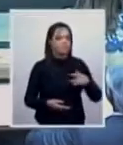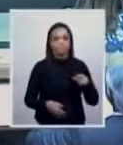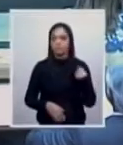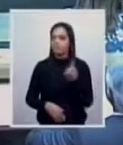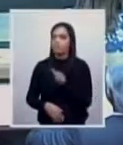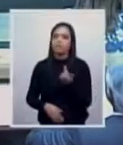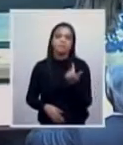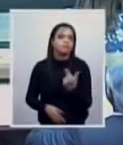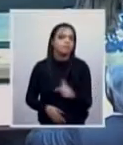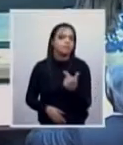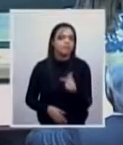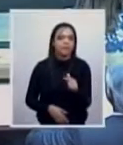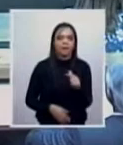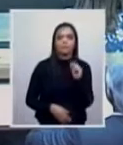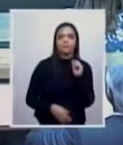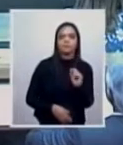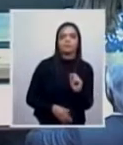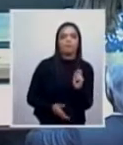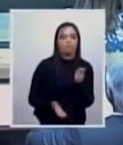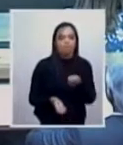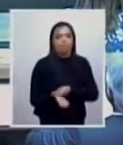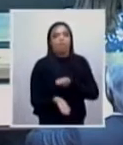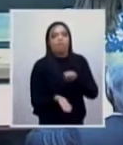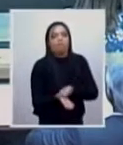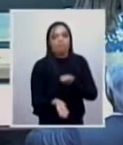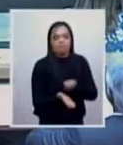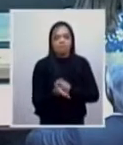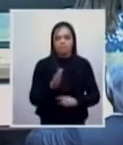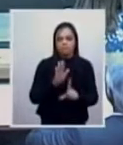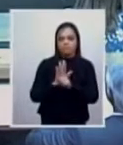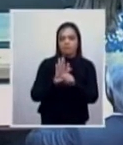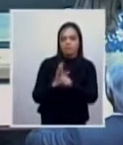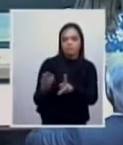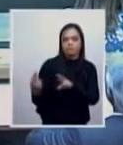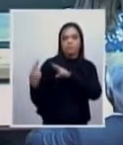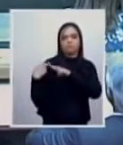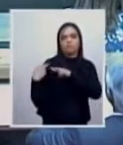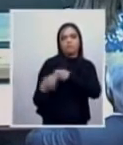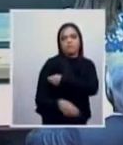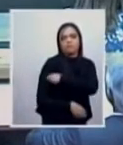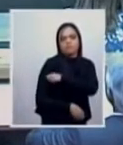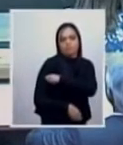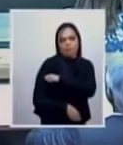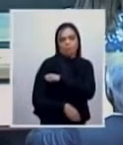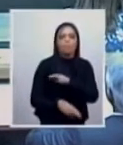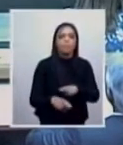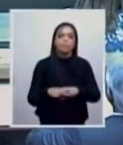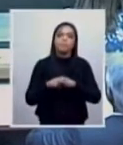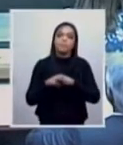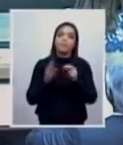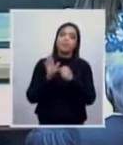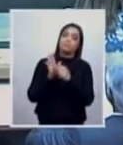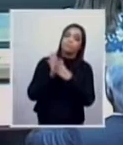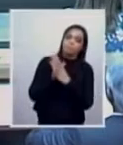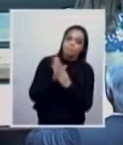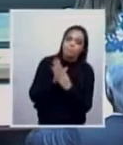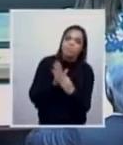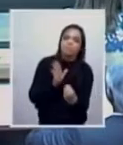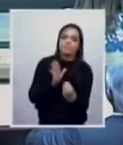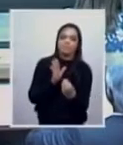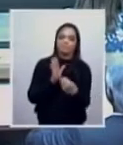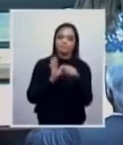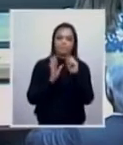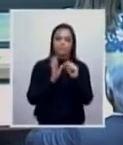Segundo ele, é preciso amenizar a falta de leitos. A cidade tem hoje um déficit de 859 leitos comuns